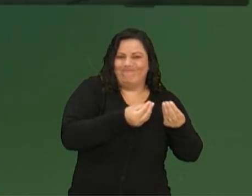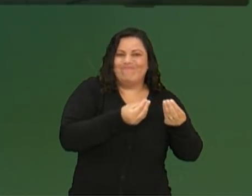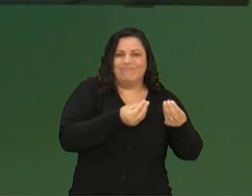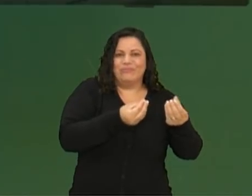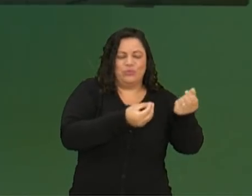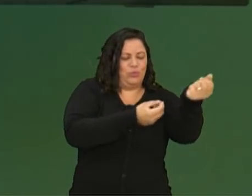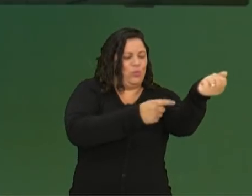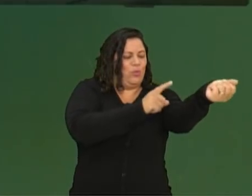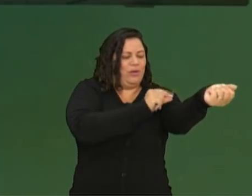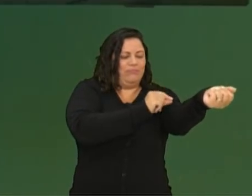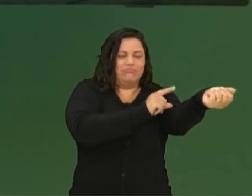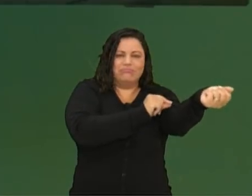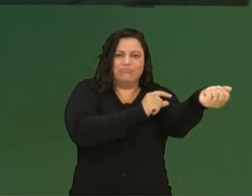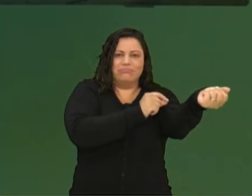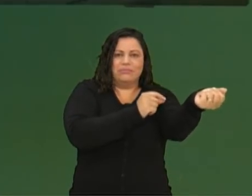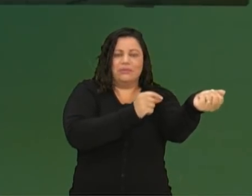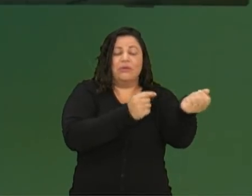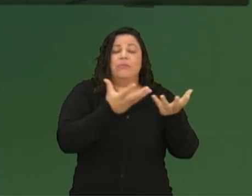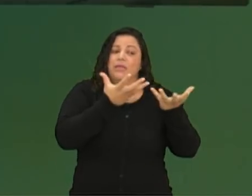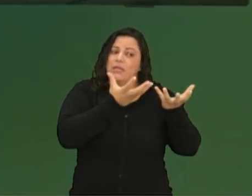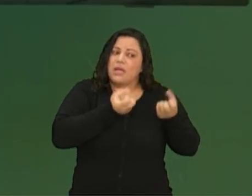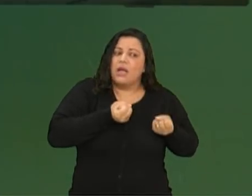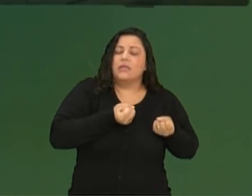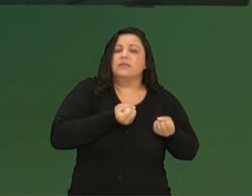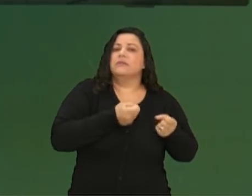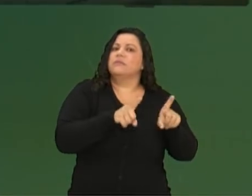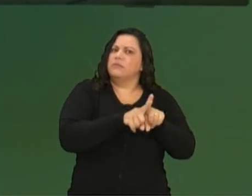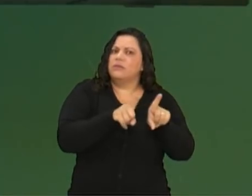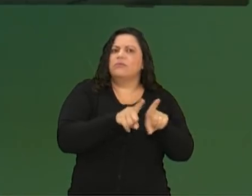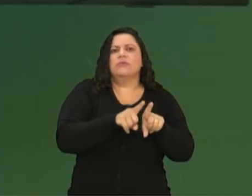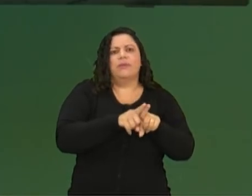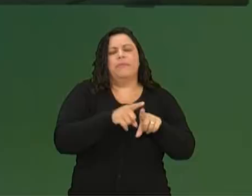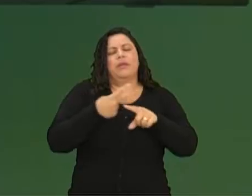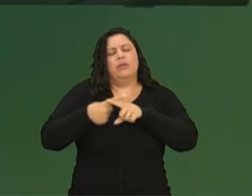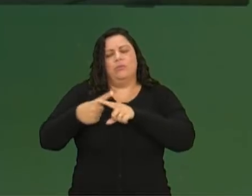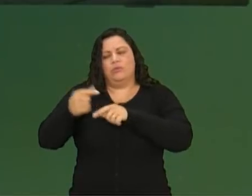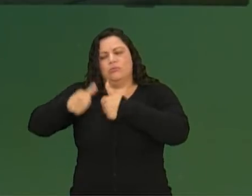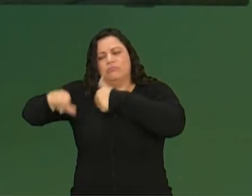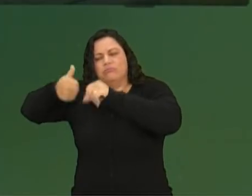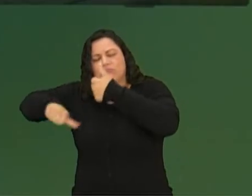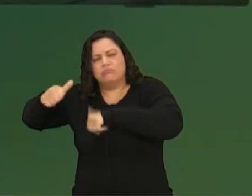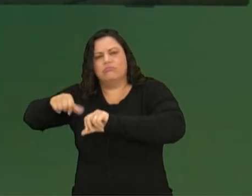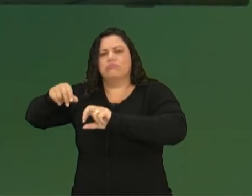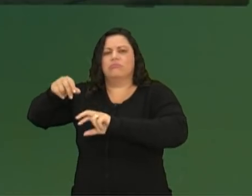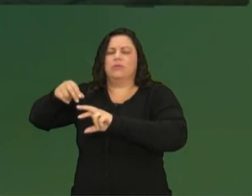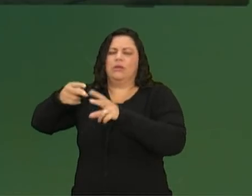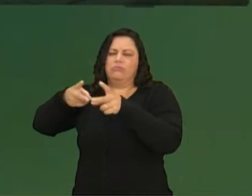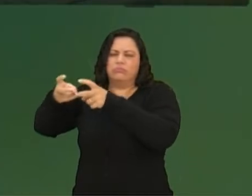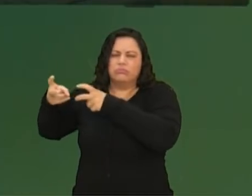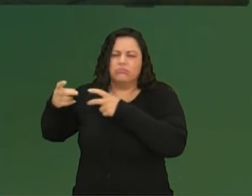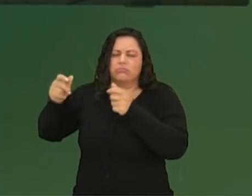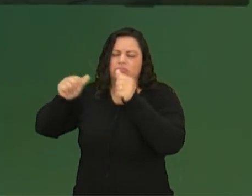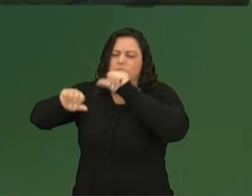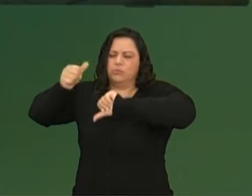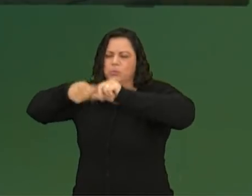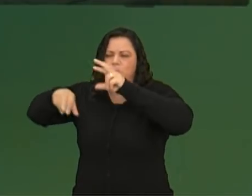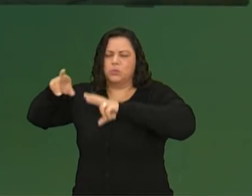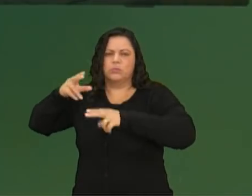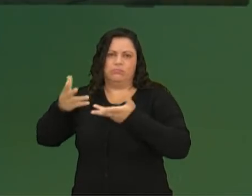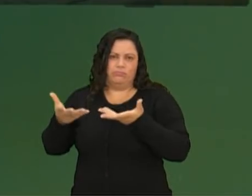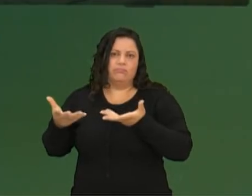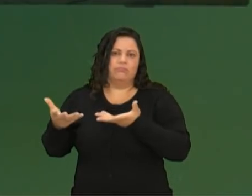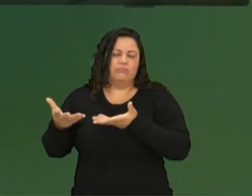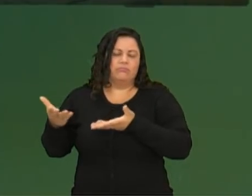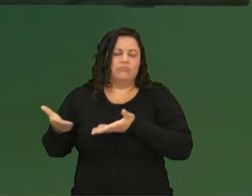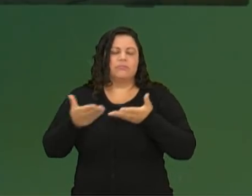sangue ele vai passar por uma série de análises até chegar naquela pessoa que está precisando. Quais são os